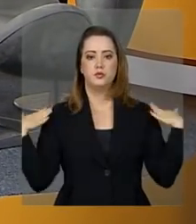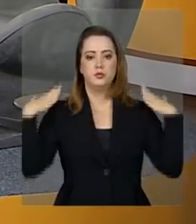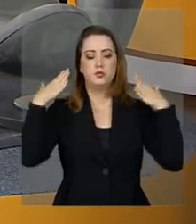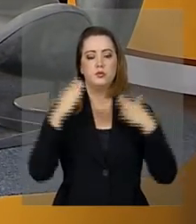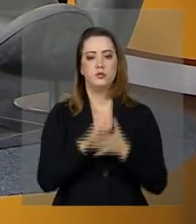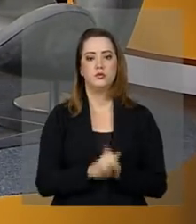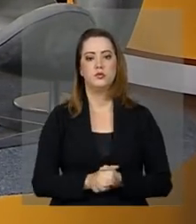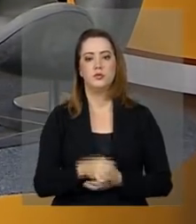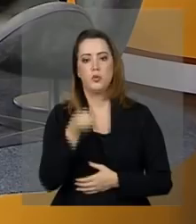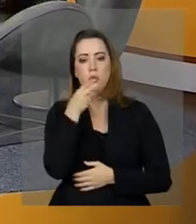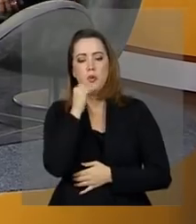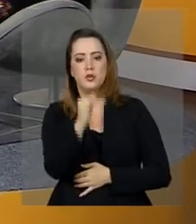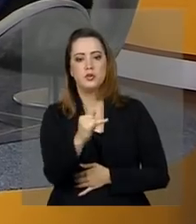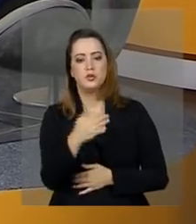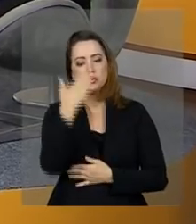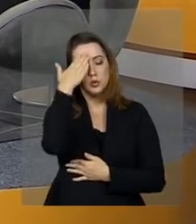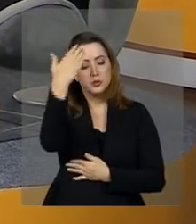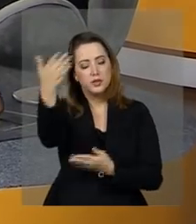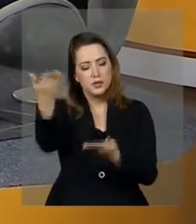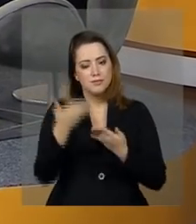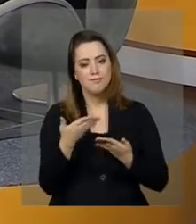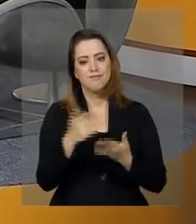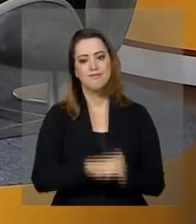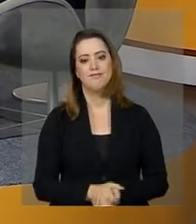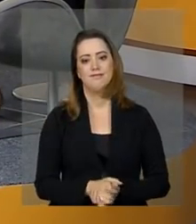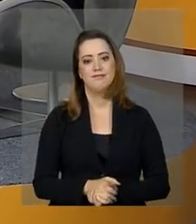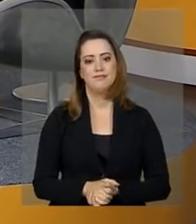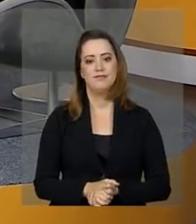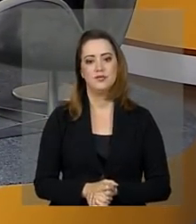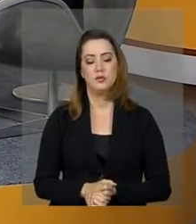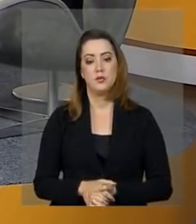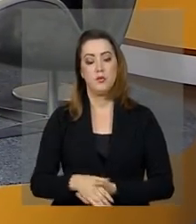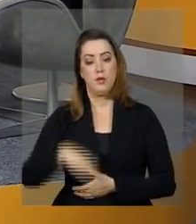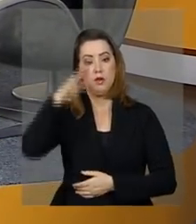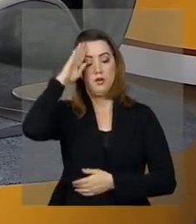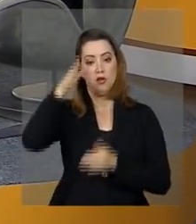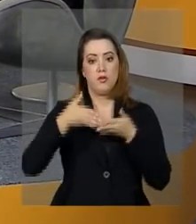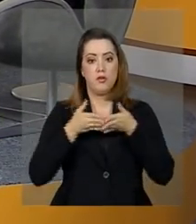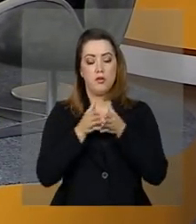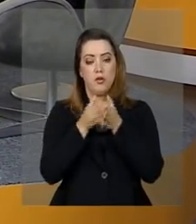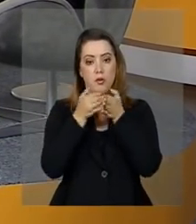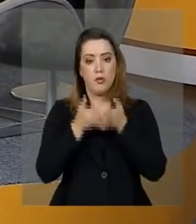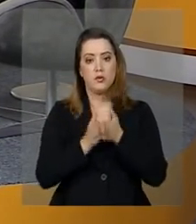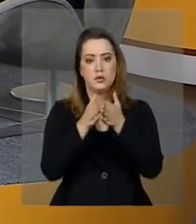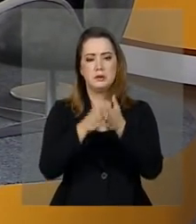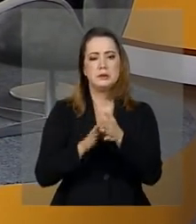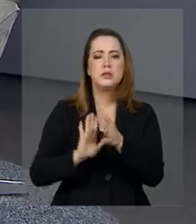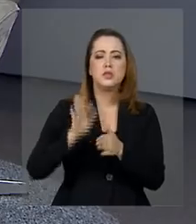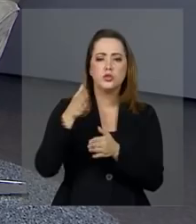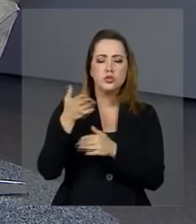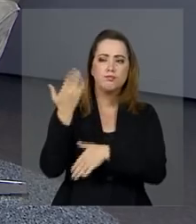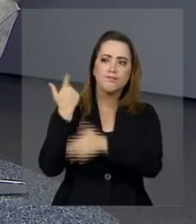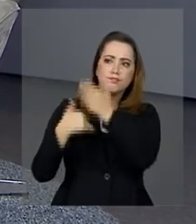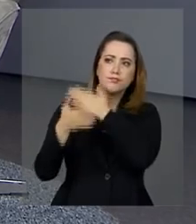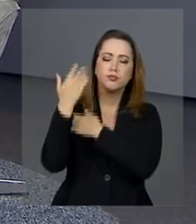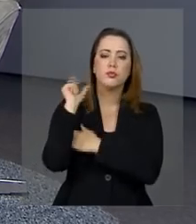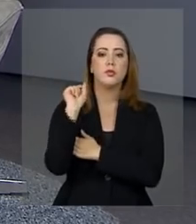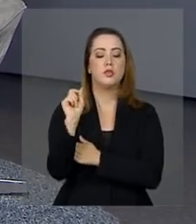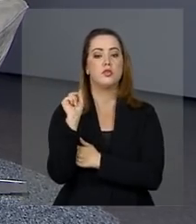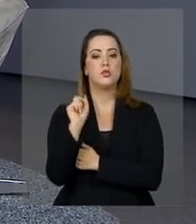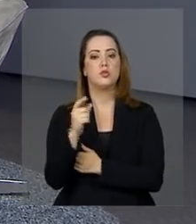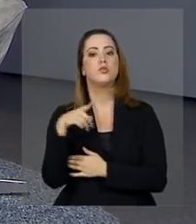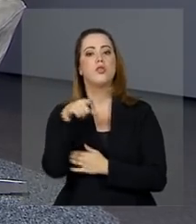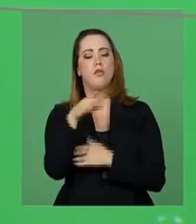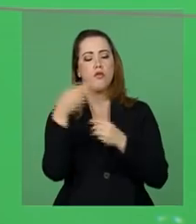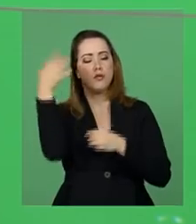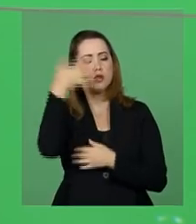dia, comandante, por favor. Obrigada, seja bem-vindo. Bom, a Marinha é a mais antiga das nossas forças. Um pouco dessa história vai ser contada no